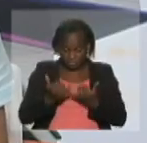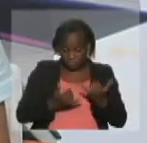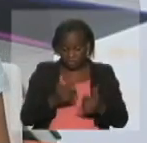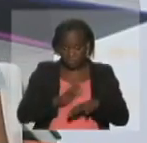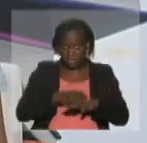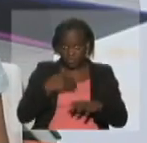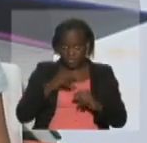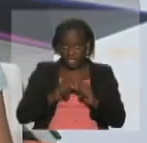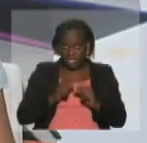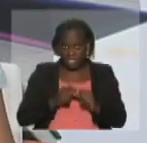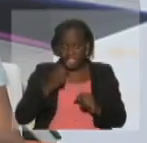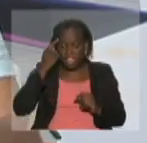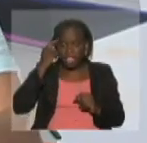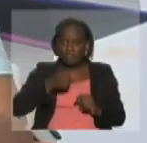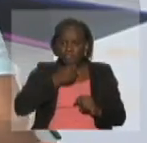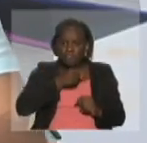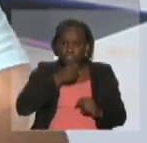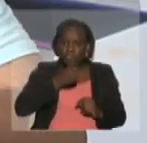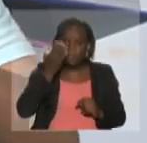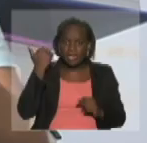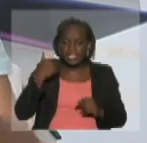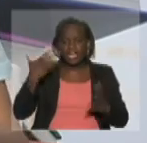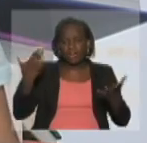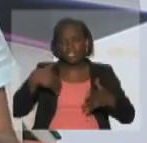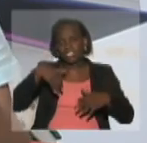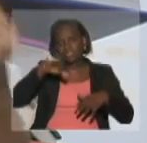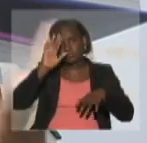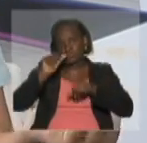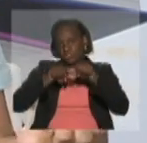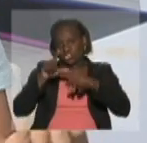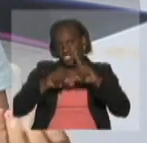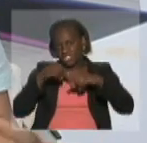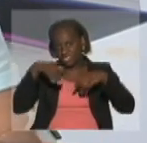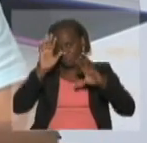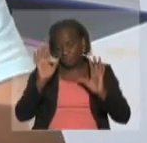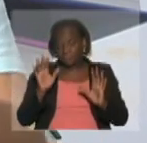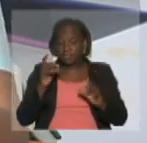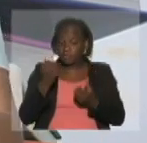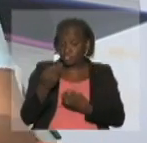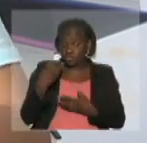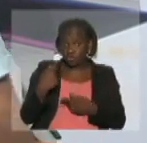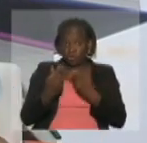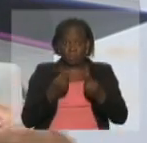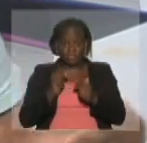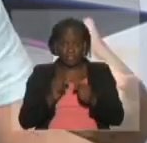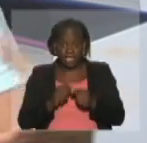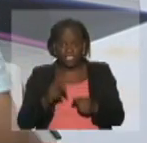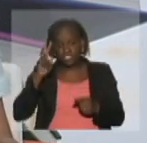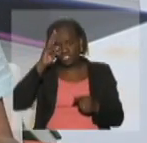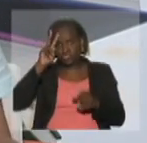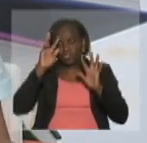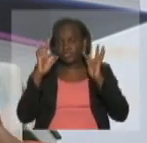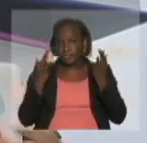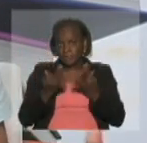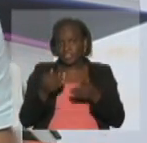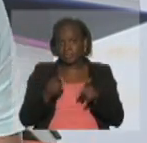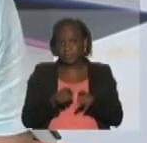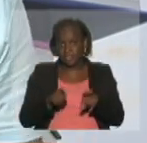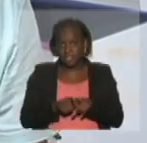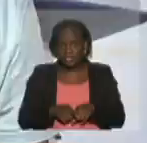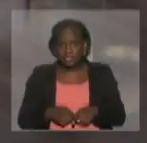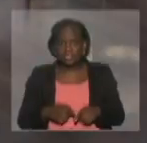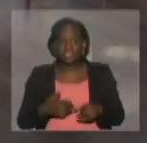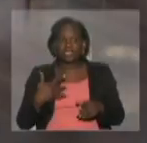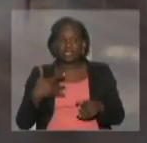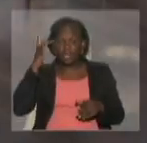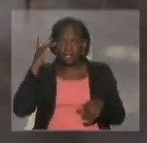história. Lembra do vovô que hoje virou estrelinha, não sei o quê? Ele ensinou a fazer isso. Então, isso é a história da própria família, né? E ainda